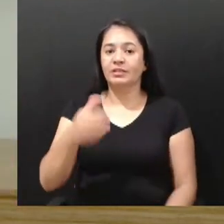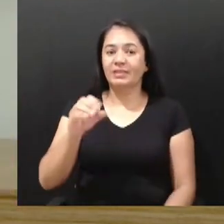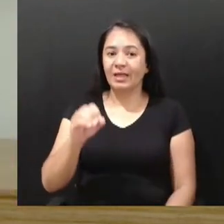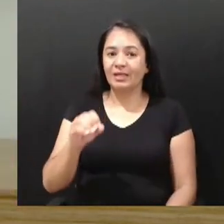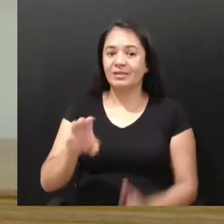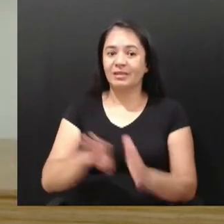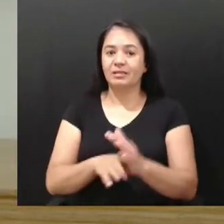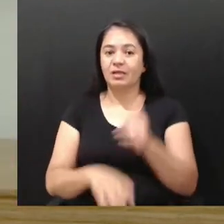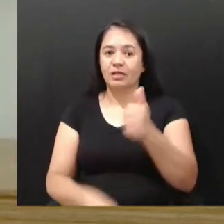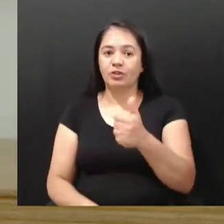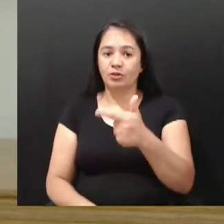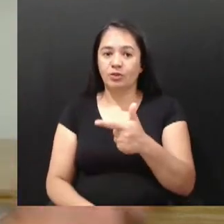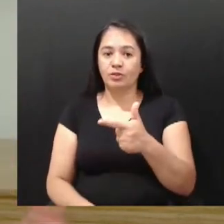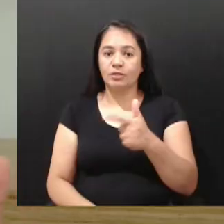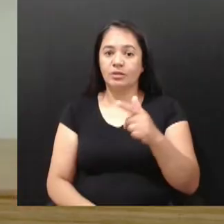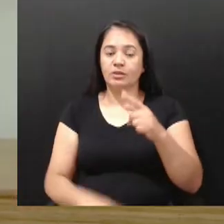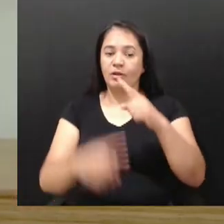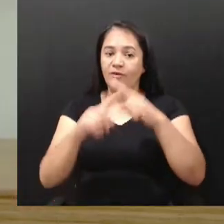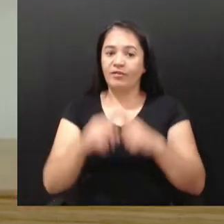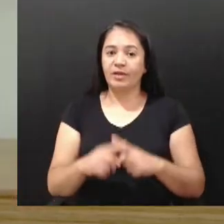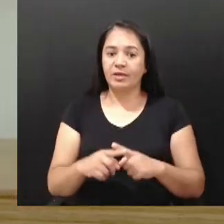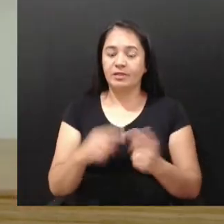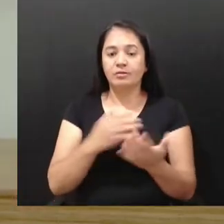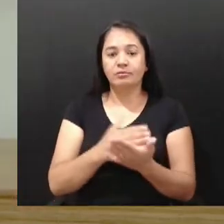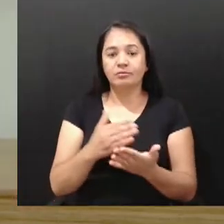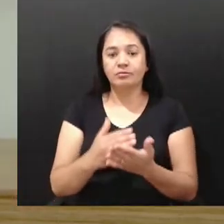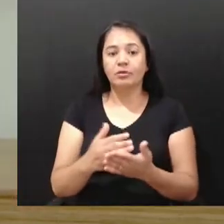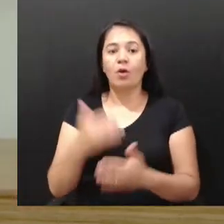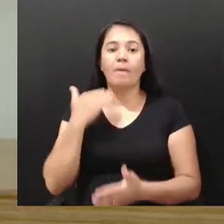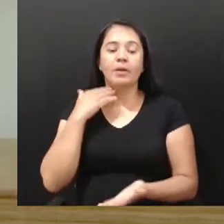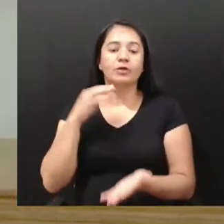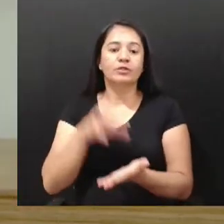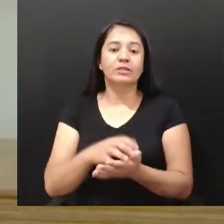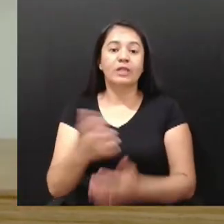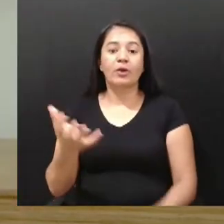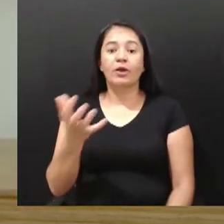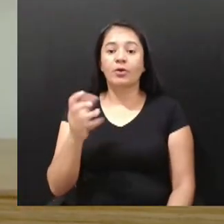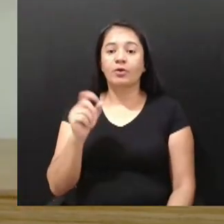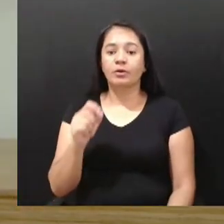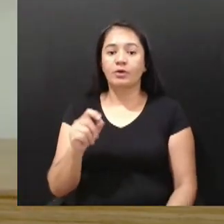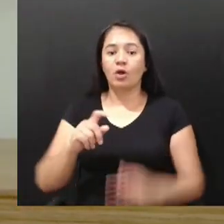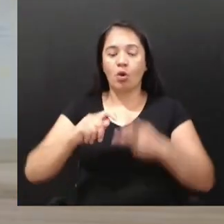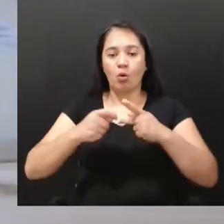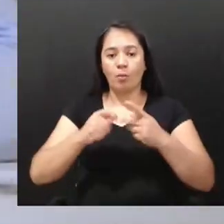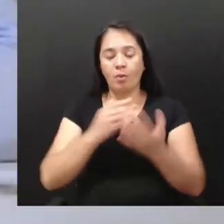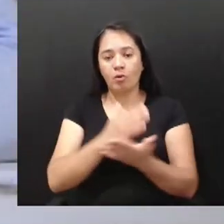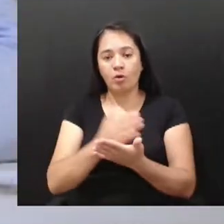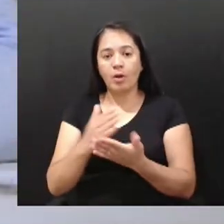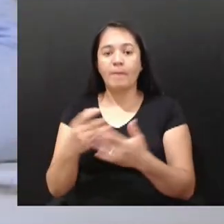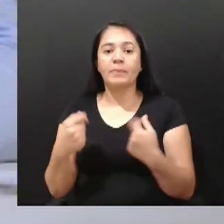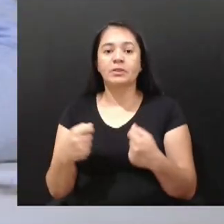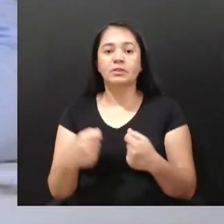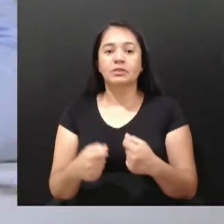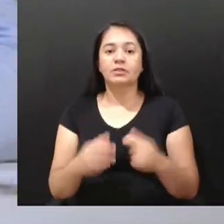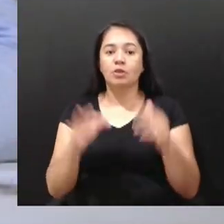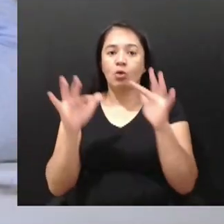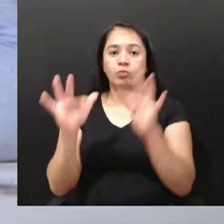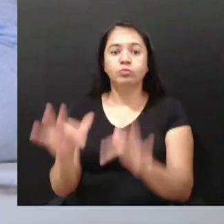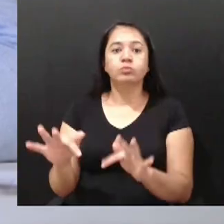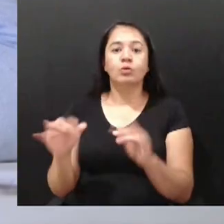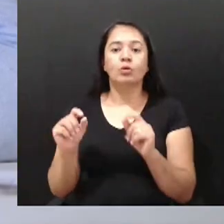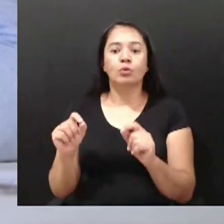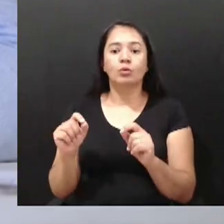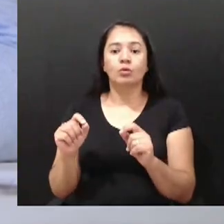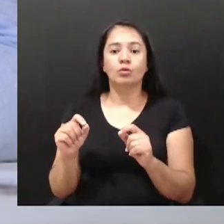R$1.000 também. O que o Banco Central busca com essa medida é que o Pix parcelado tenha, no fim do prazo, o mesmo